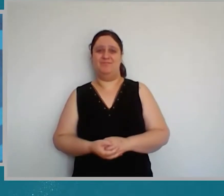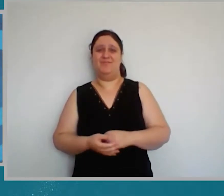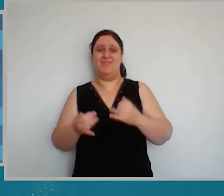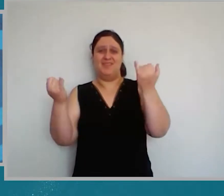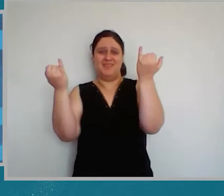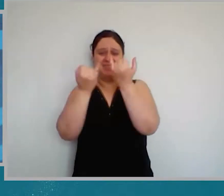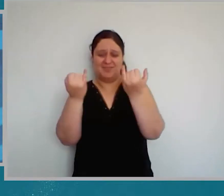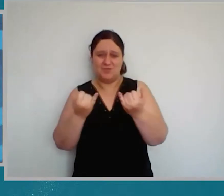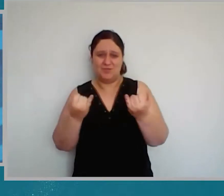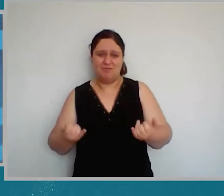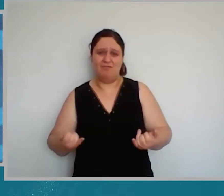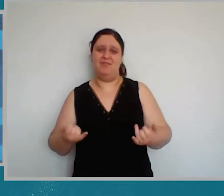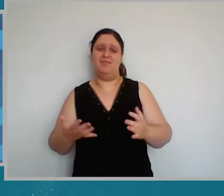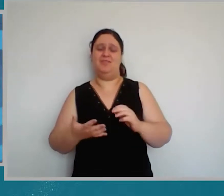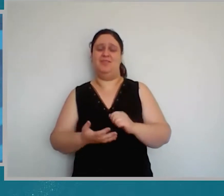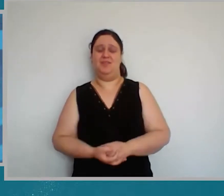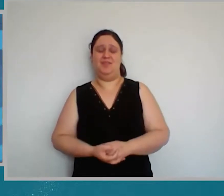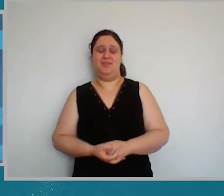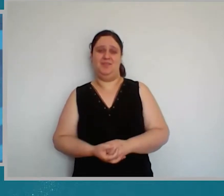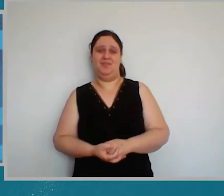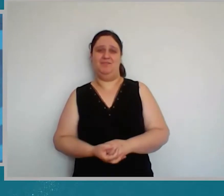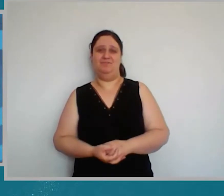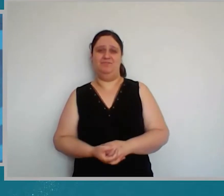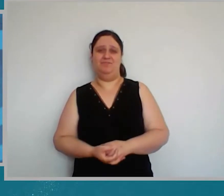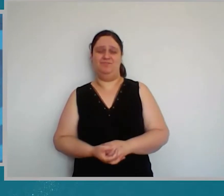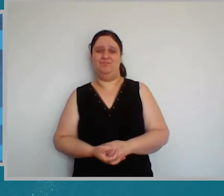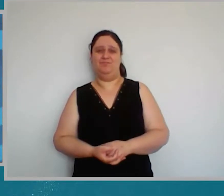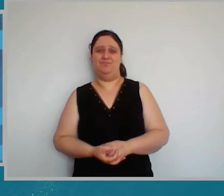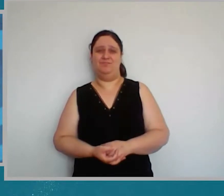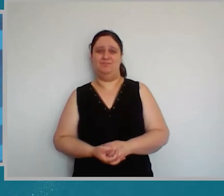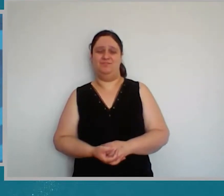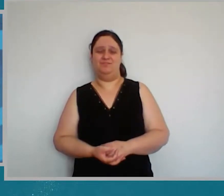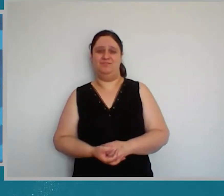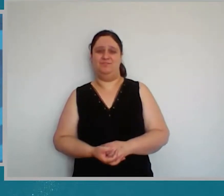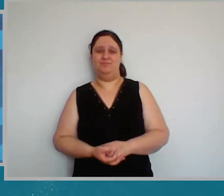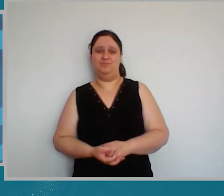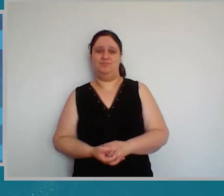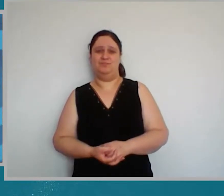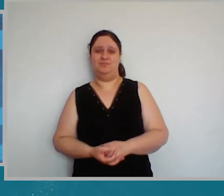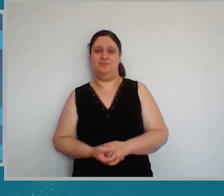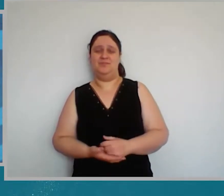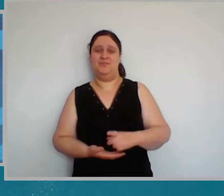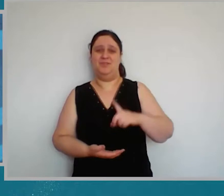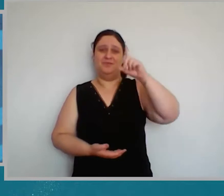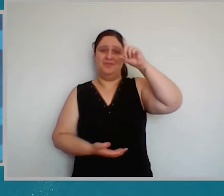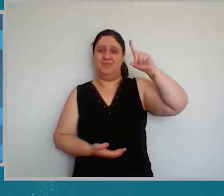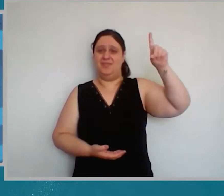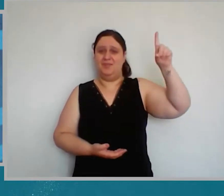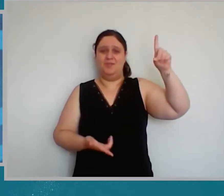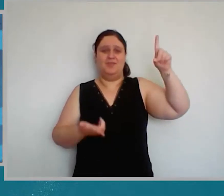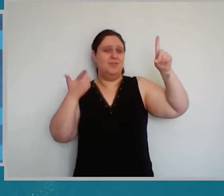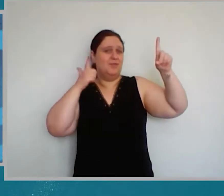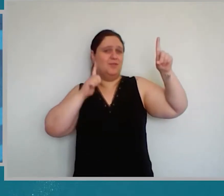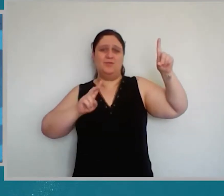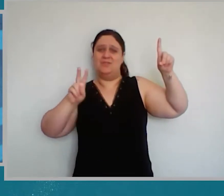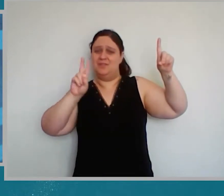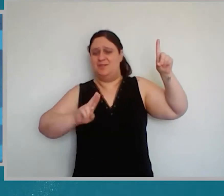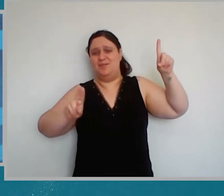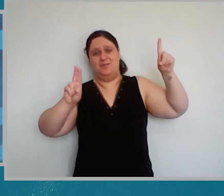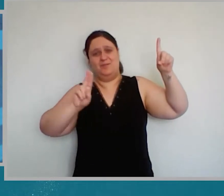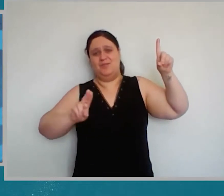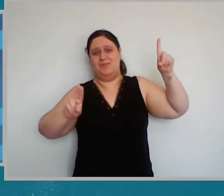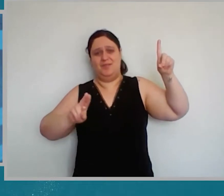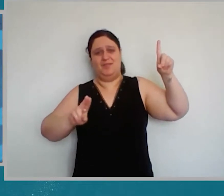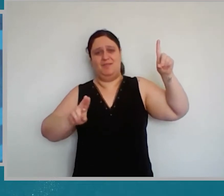né? E Deus não tinha mais como trabalhar com a raça criada. E Deus